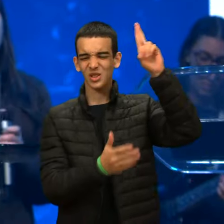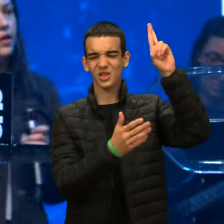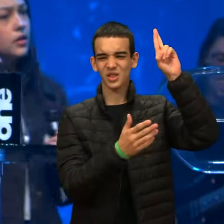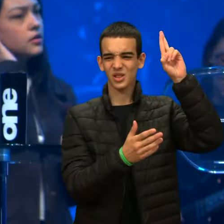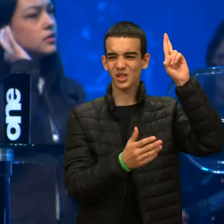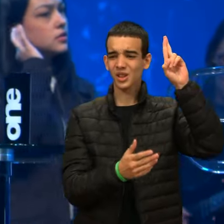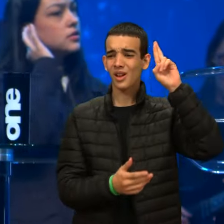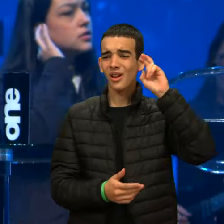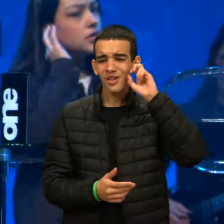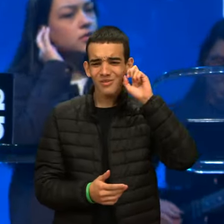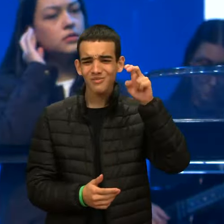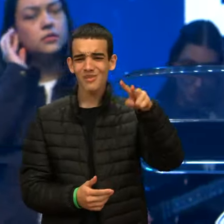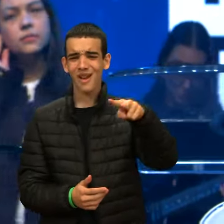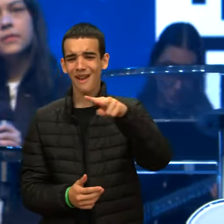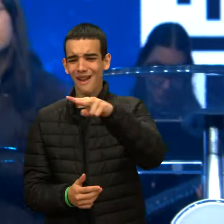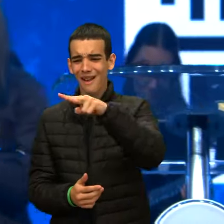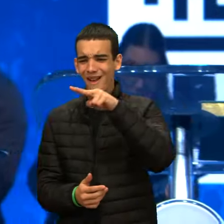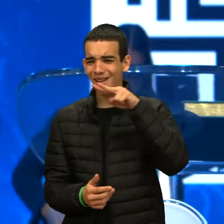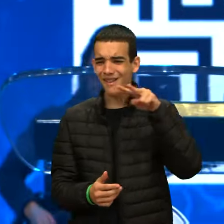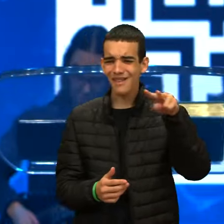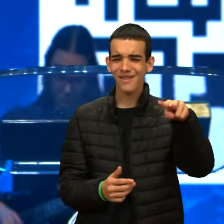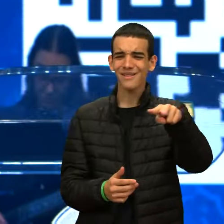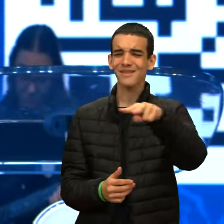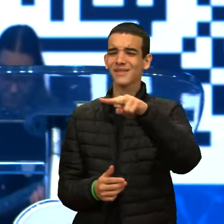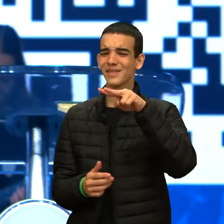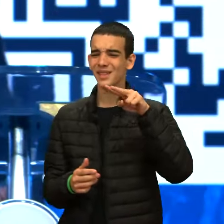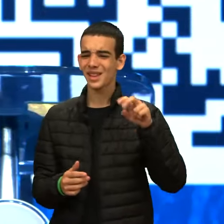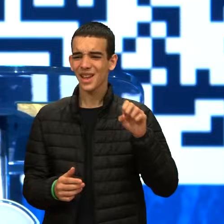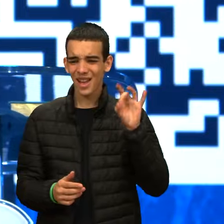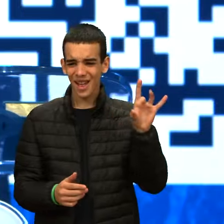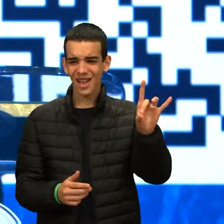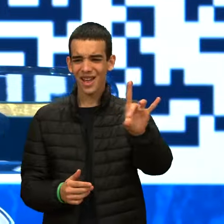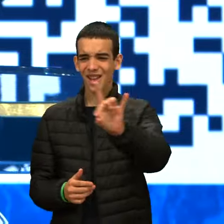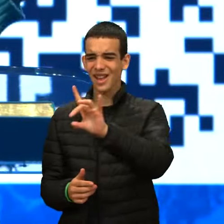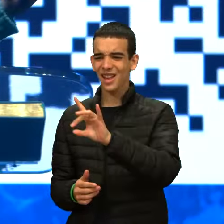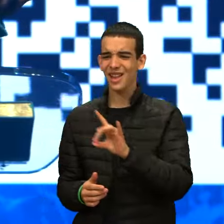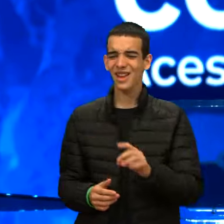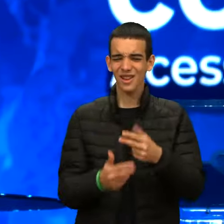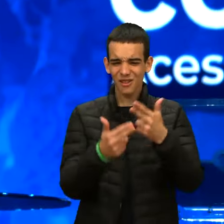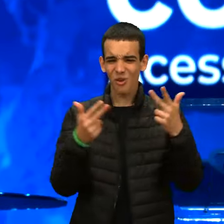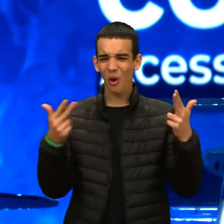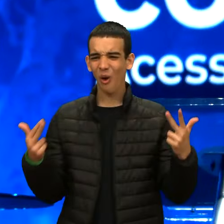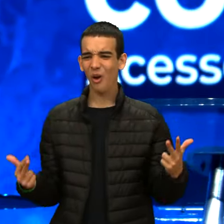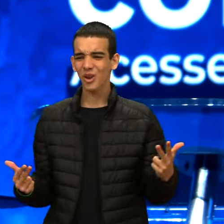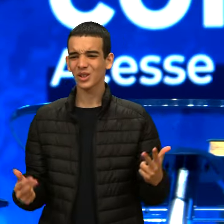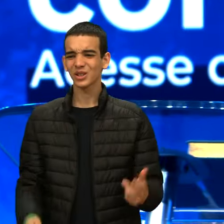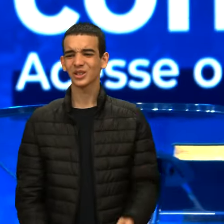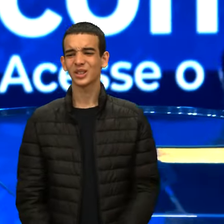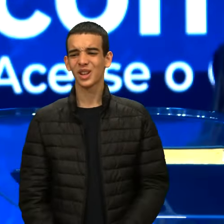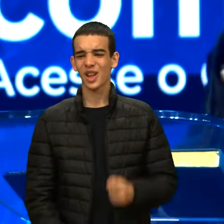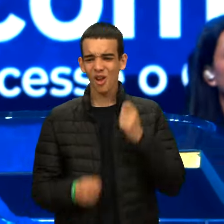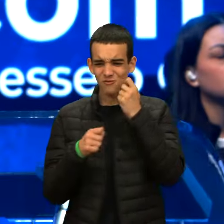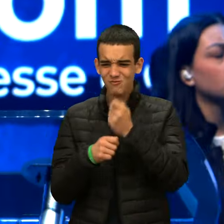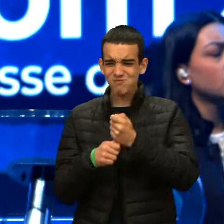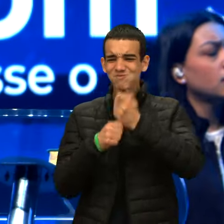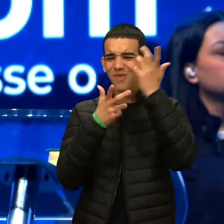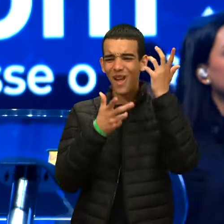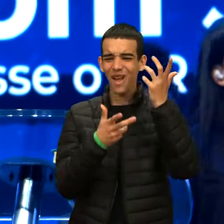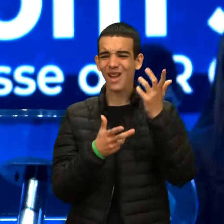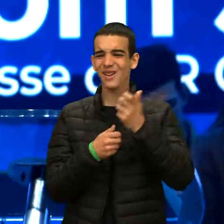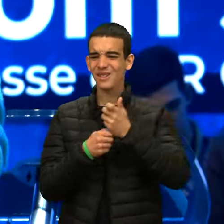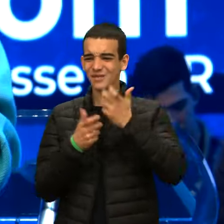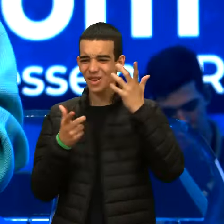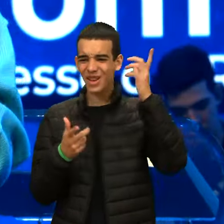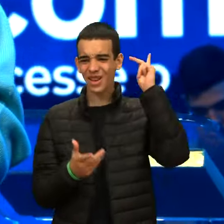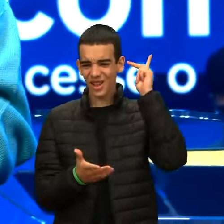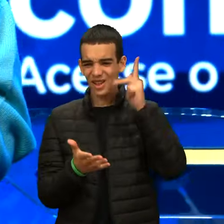Senhor possa olhar, Jesus, para as palavras sinceras que têm saído dos lábios dessas pessoas. E que eles possam